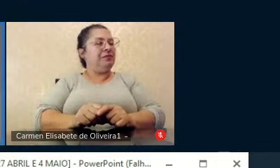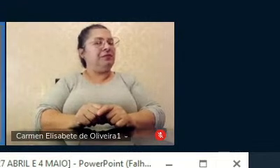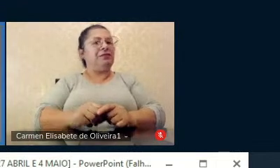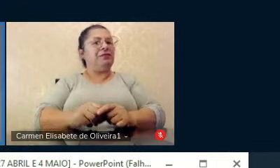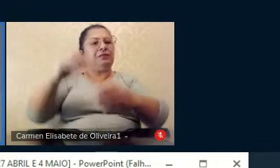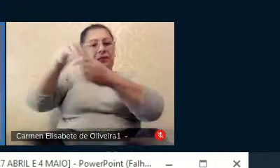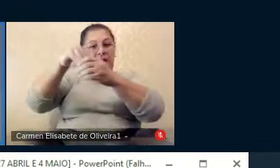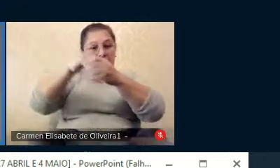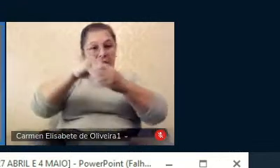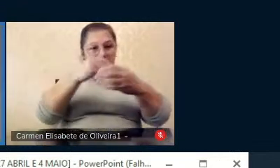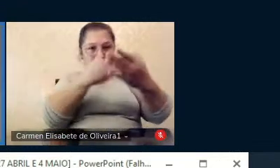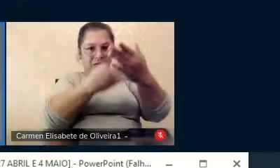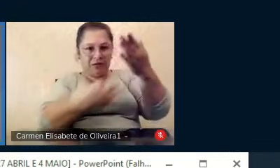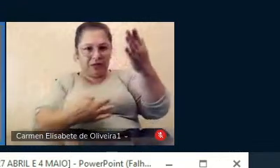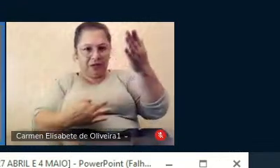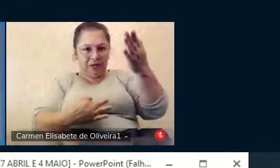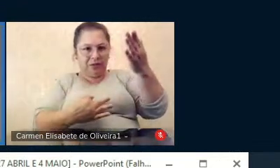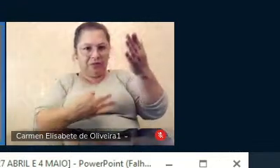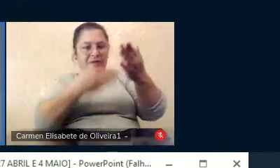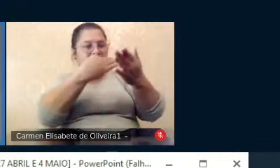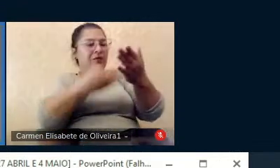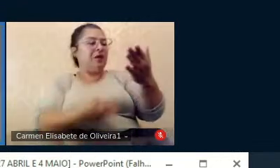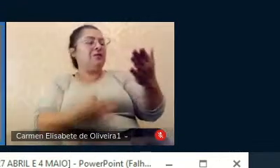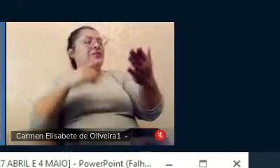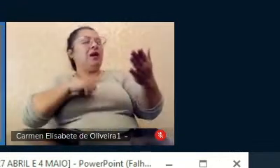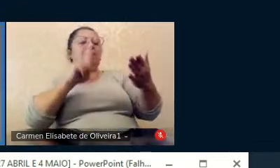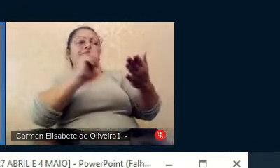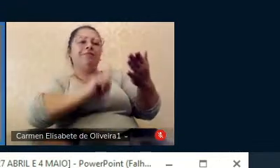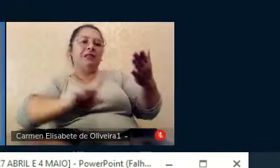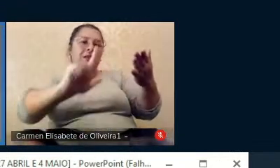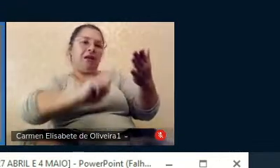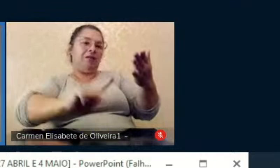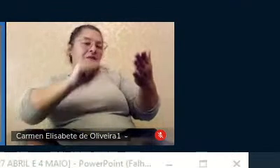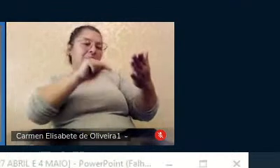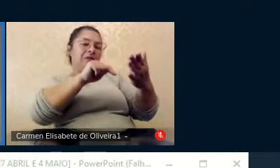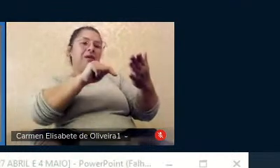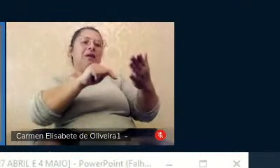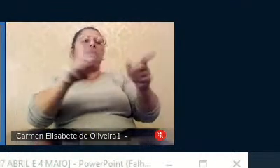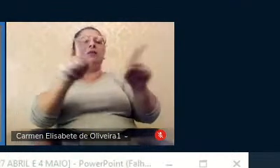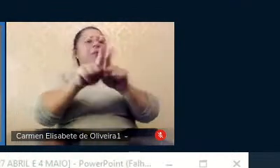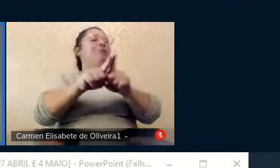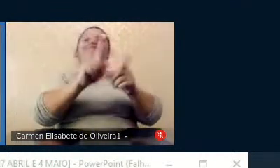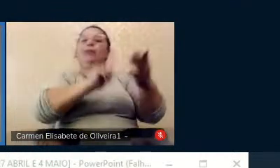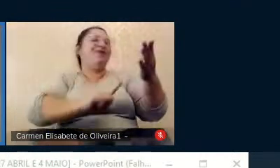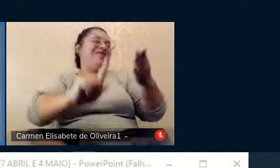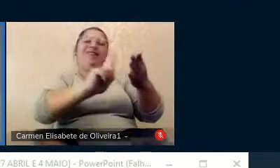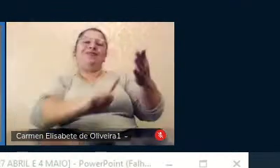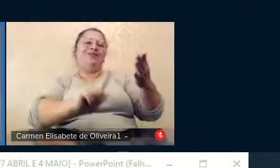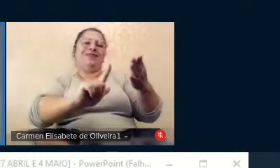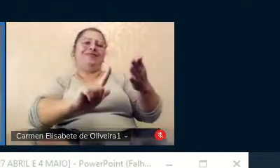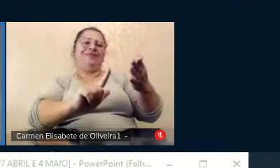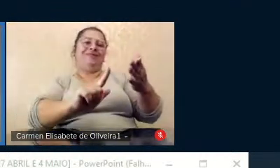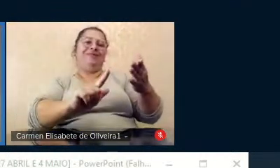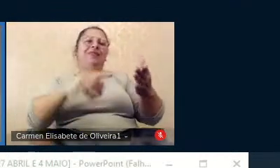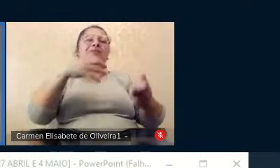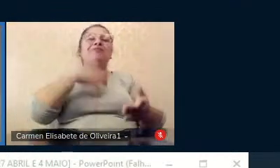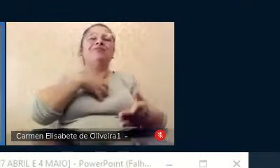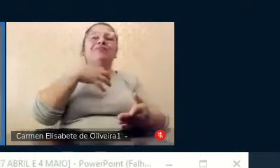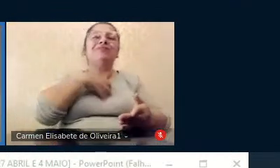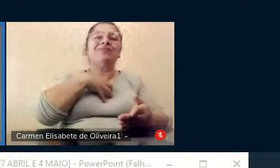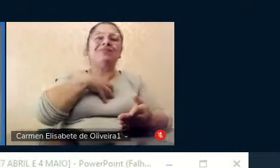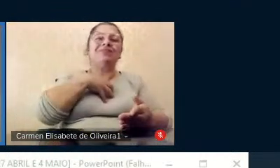Dentro dos textos, nós temos o texto literário e o texto não literário também. Então, são formas de